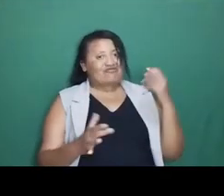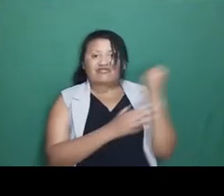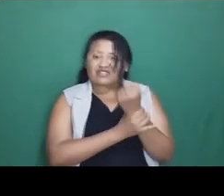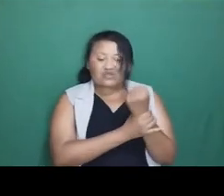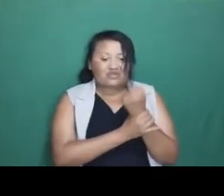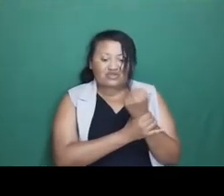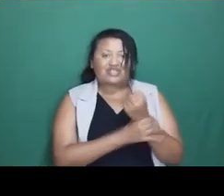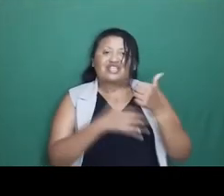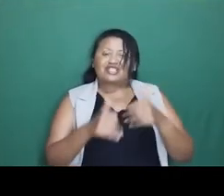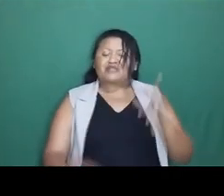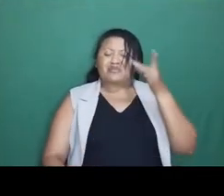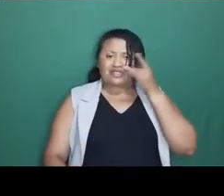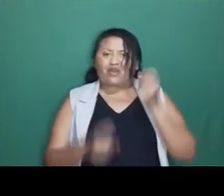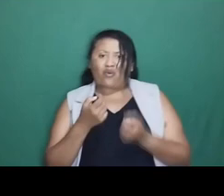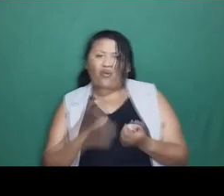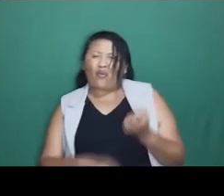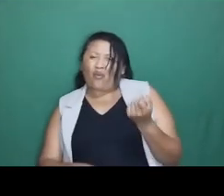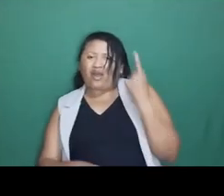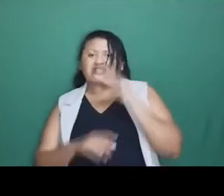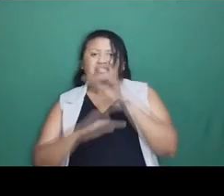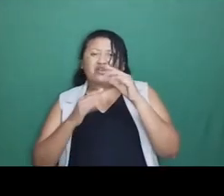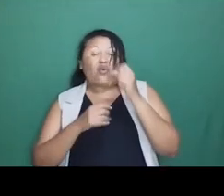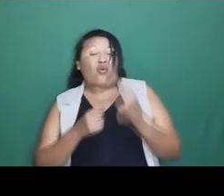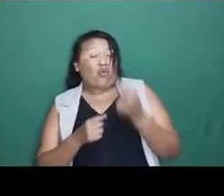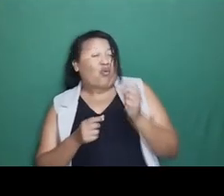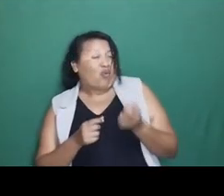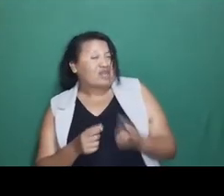que estão presentes em quase todas as